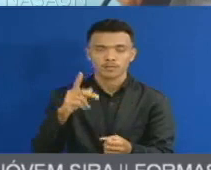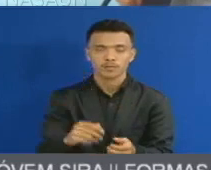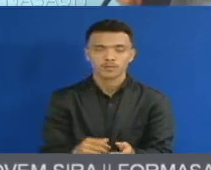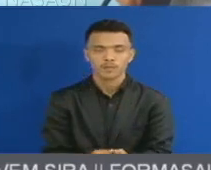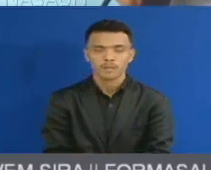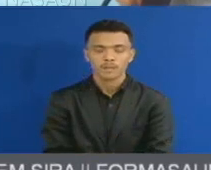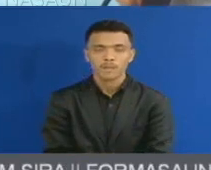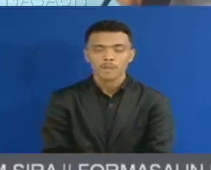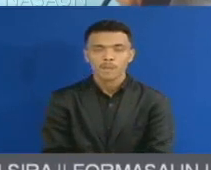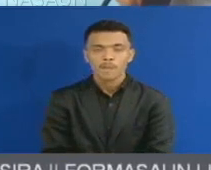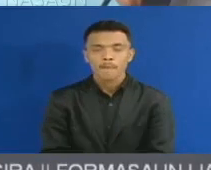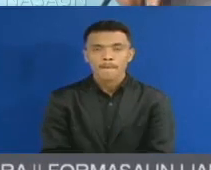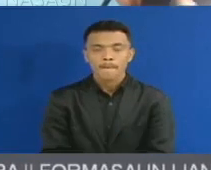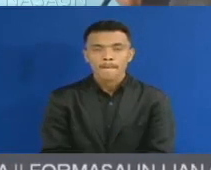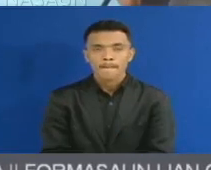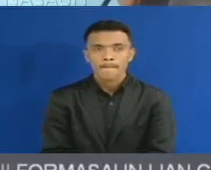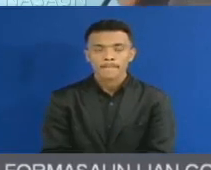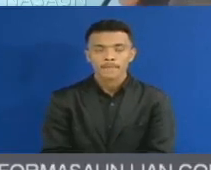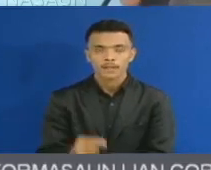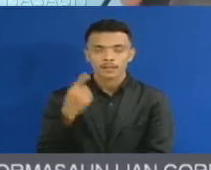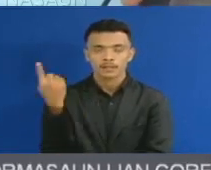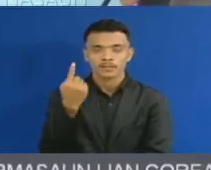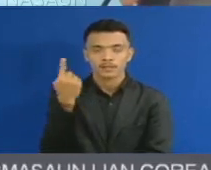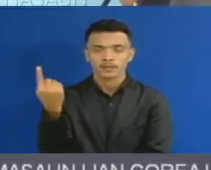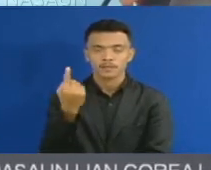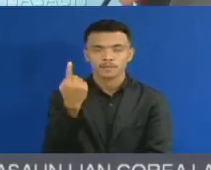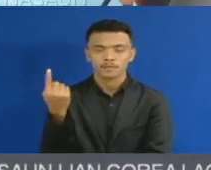ho meeting 1 ini ya fatin ne sempre